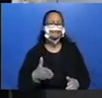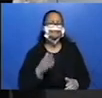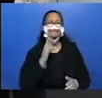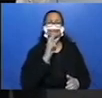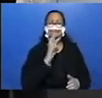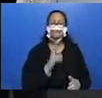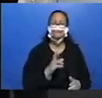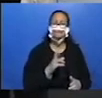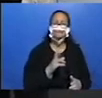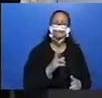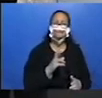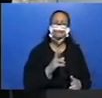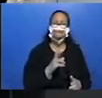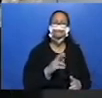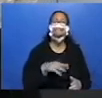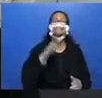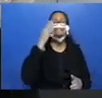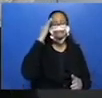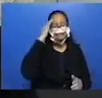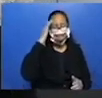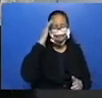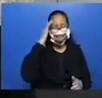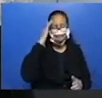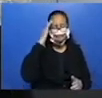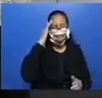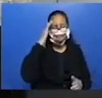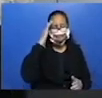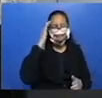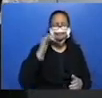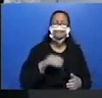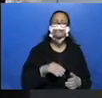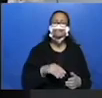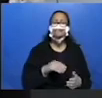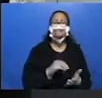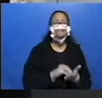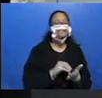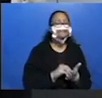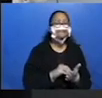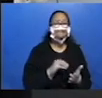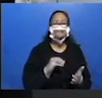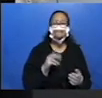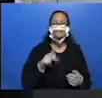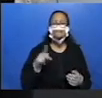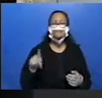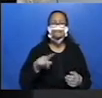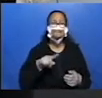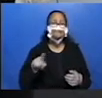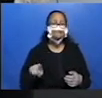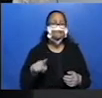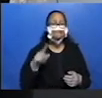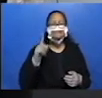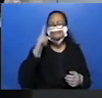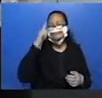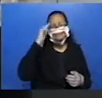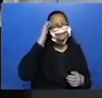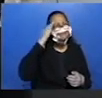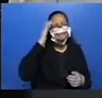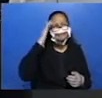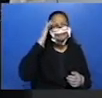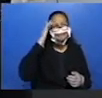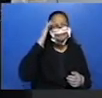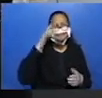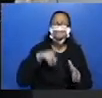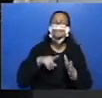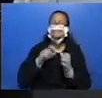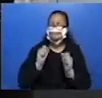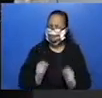É lógico que às vezes por uma falha minha você pode não ter entendido, mas você pode perguntar para a professora, eu não